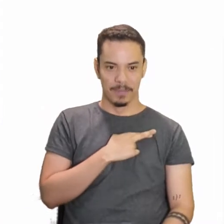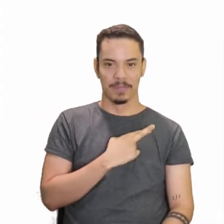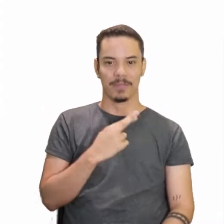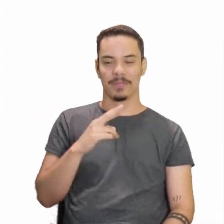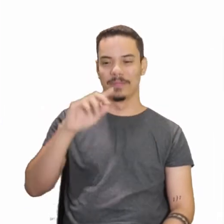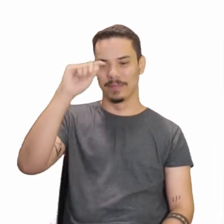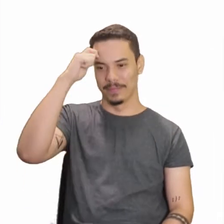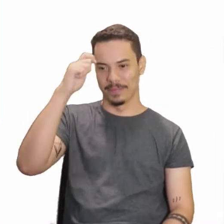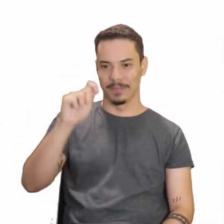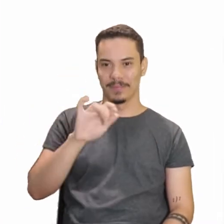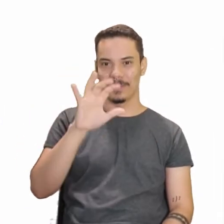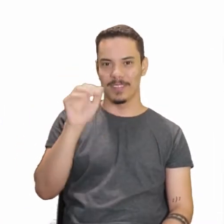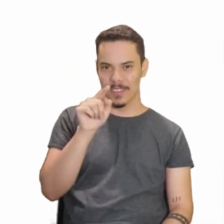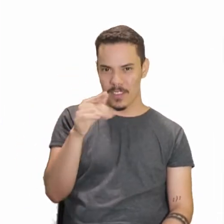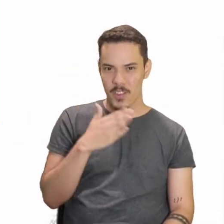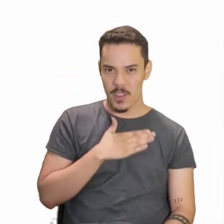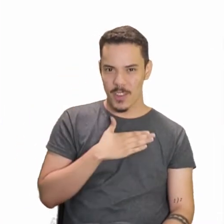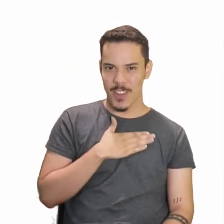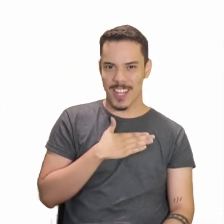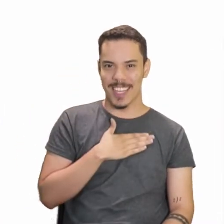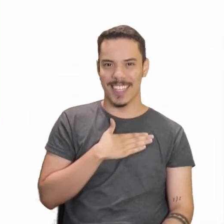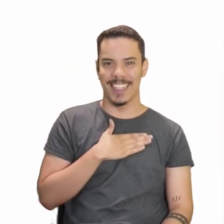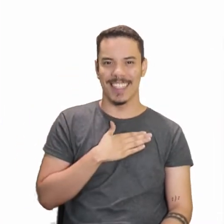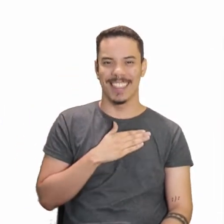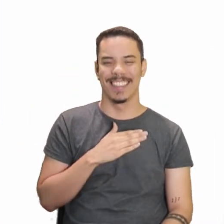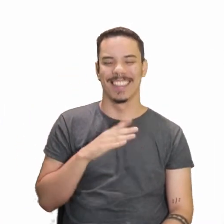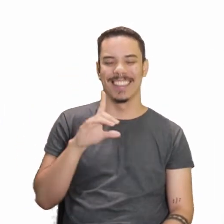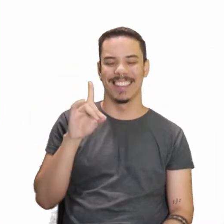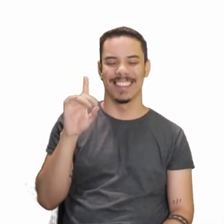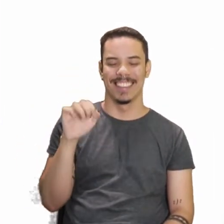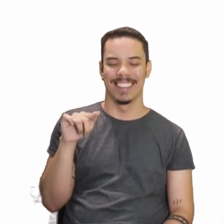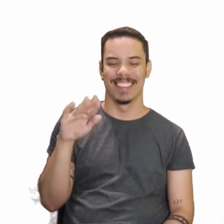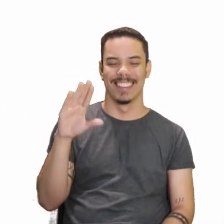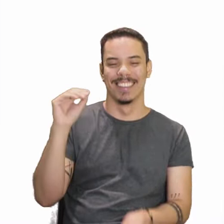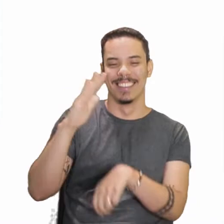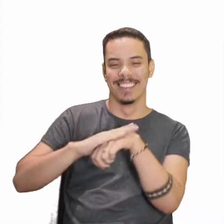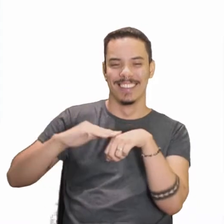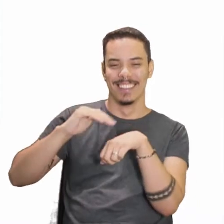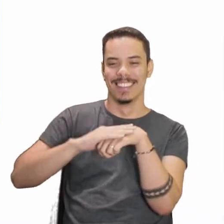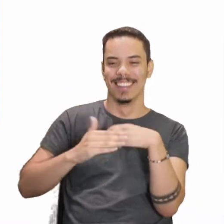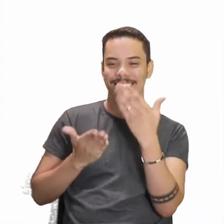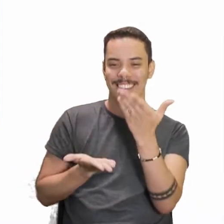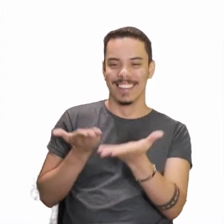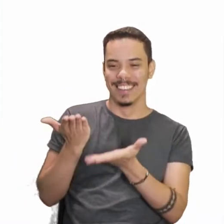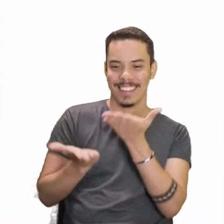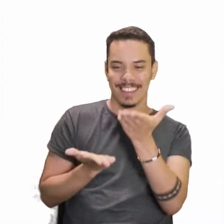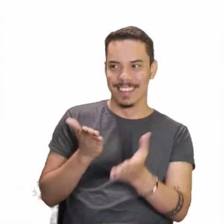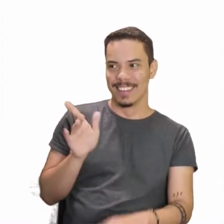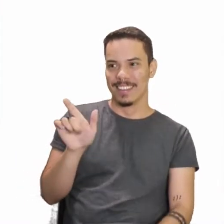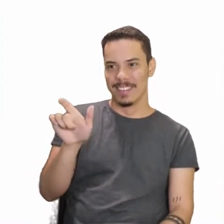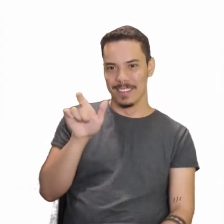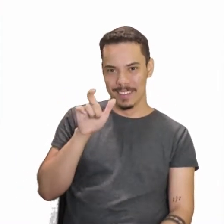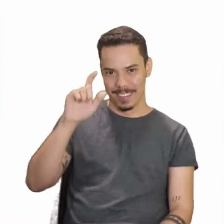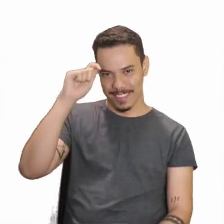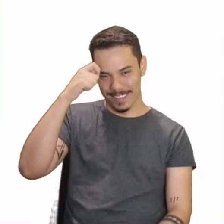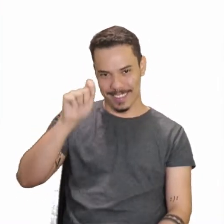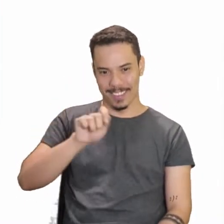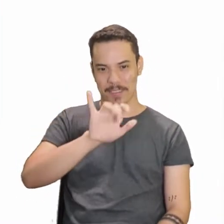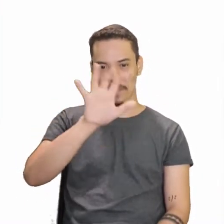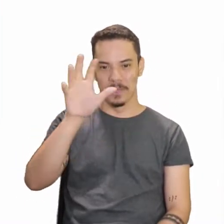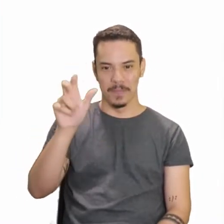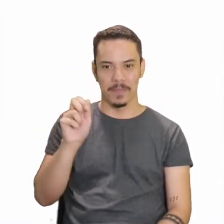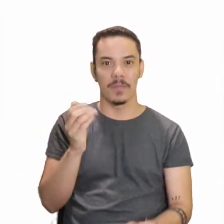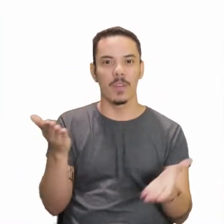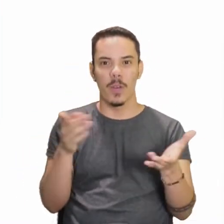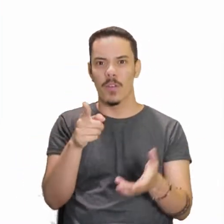exemplo, dengo, né? Você gosta de um dengo? Ah, né? eu Dengo gosto. É um carinho, tá. né? E também é uma palavra de origem africana. Certo. Ah,